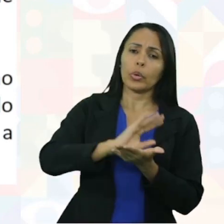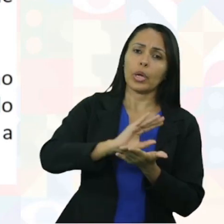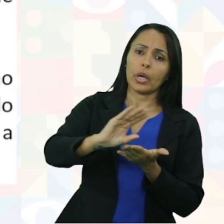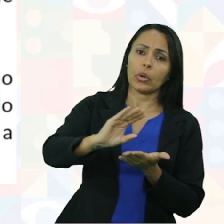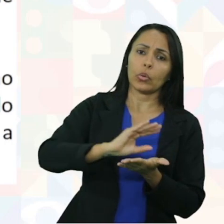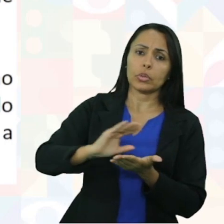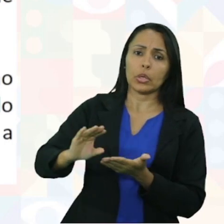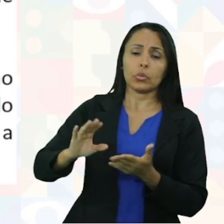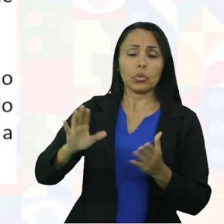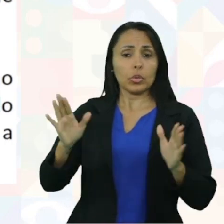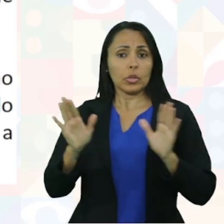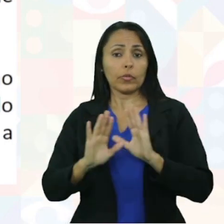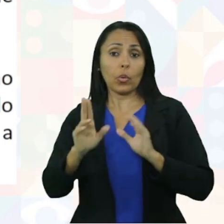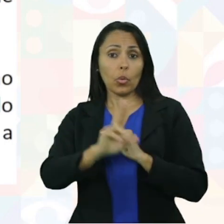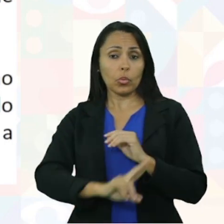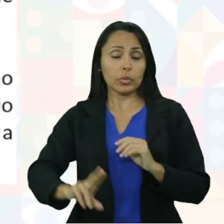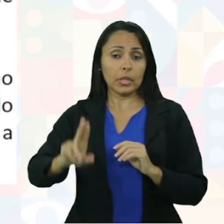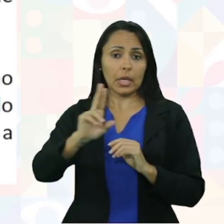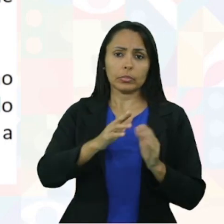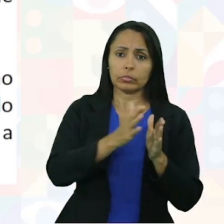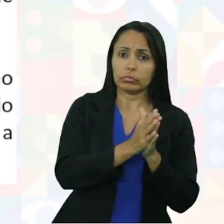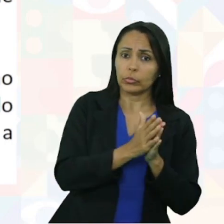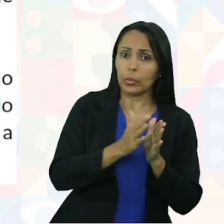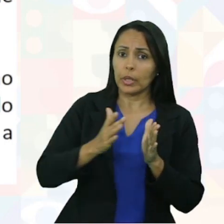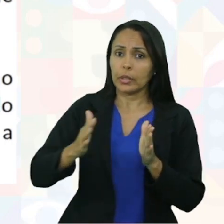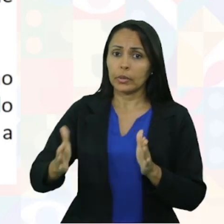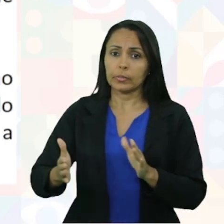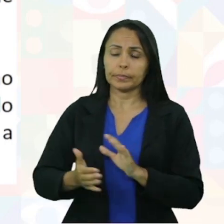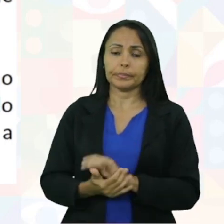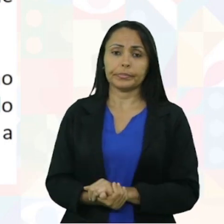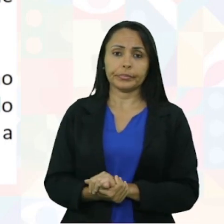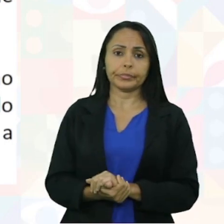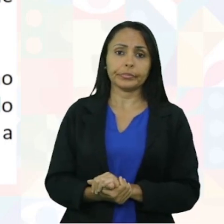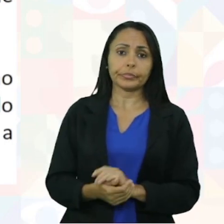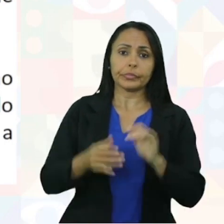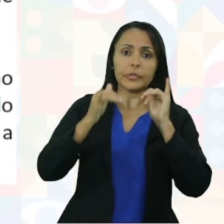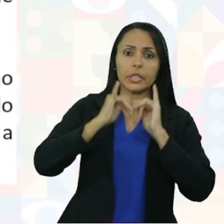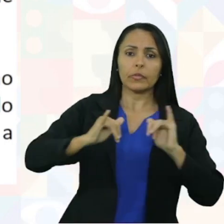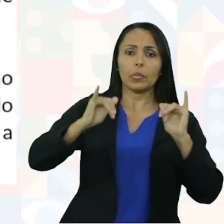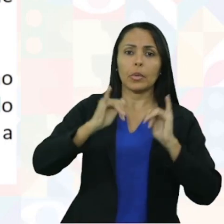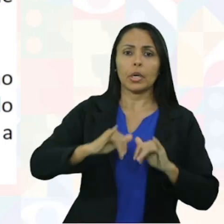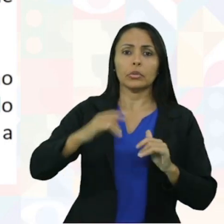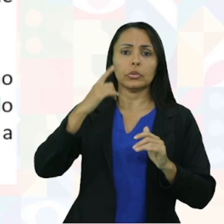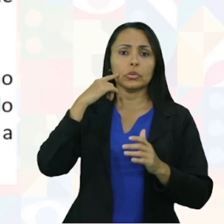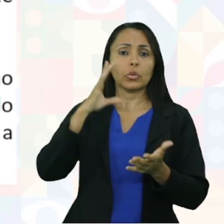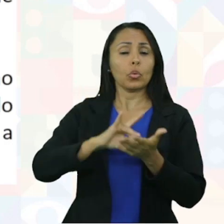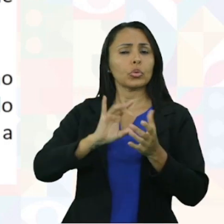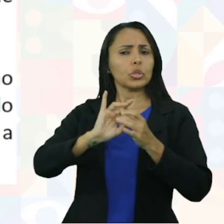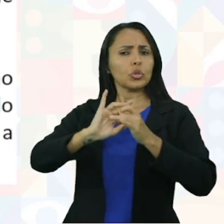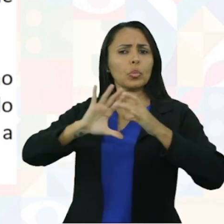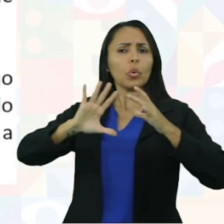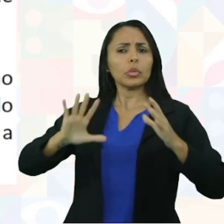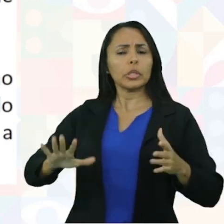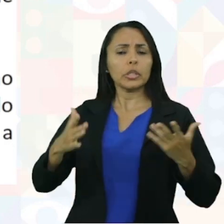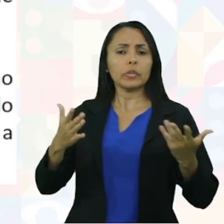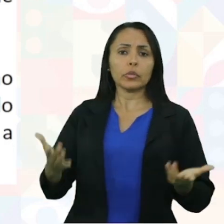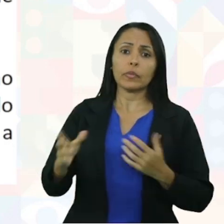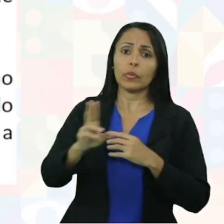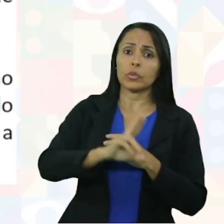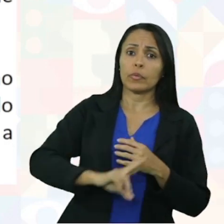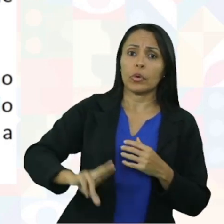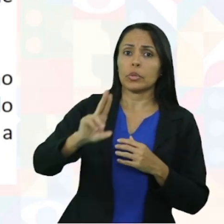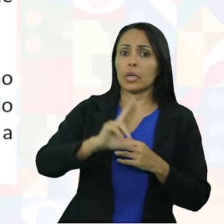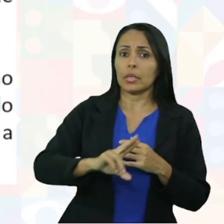não foram usados naquele período, informando apenas que os recursos disponíveis não foram utilizados